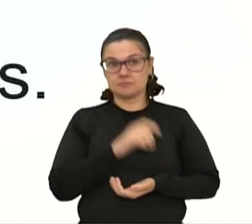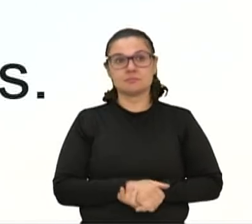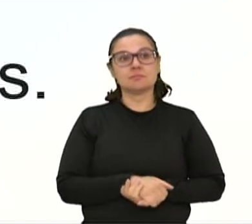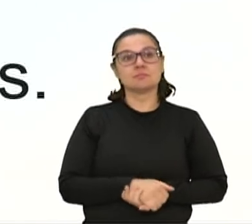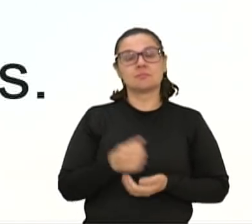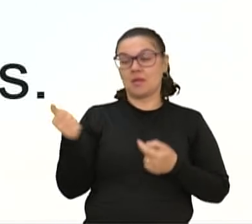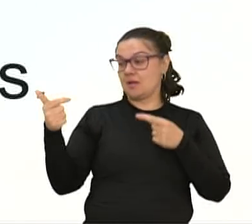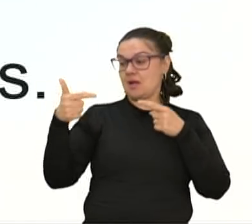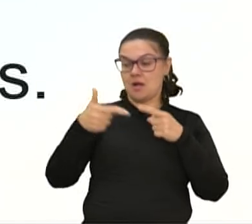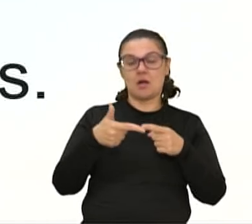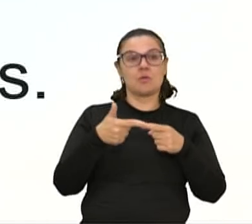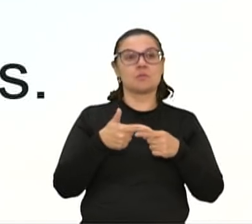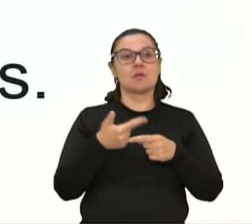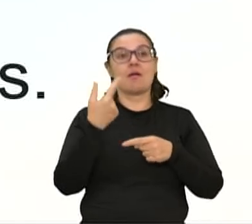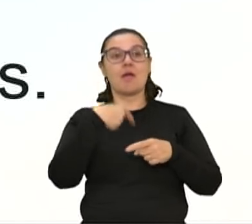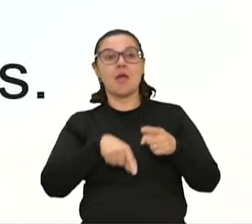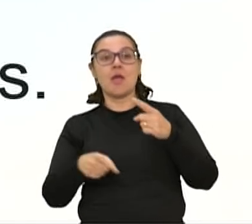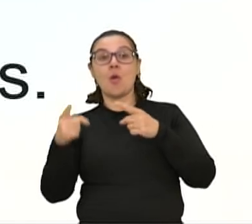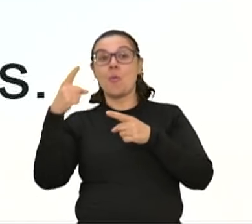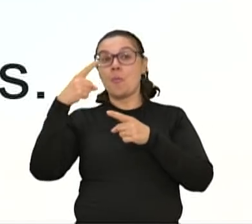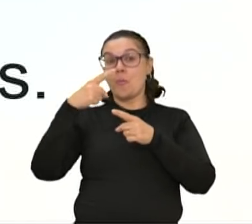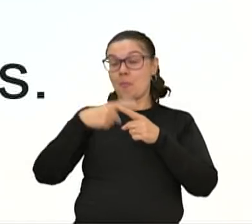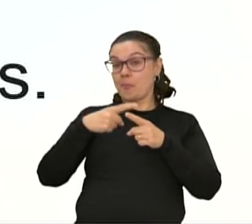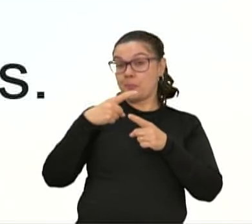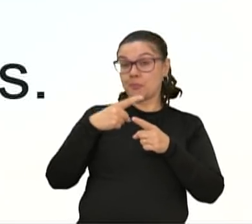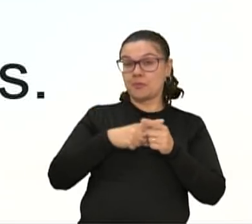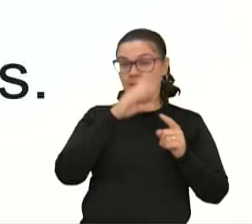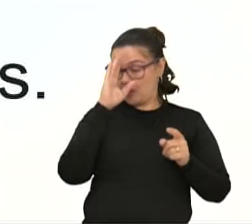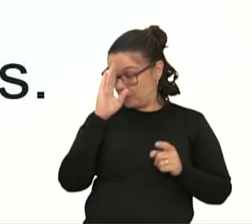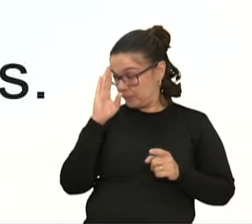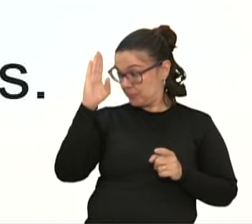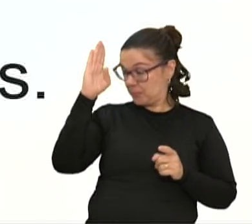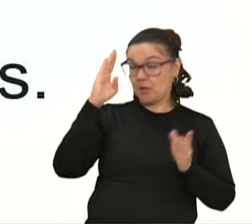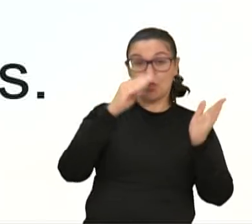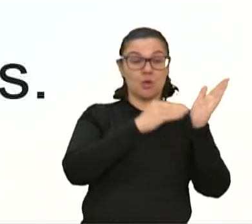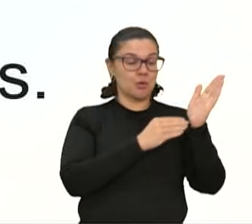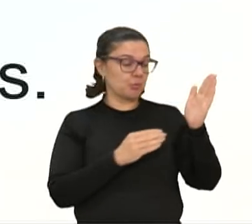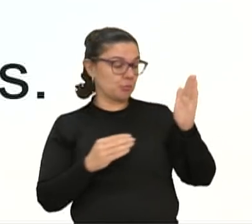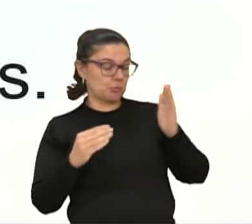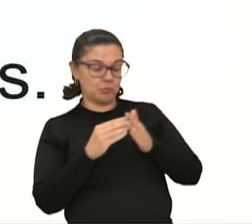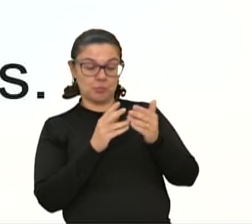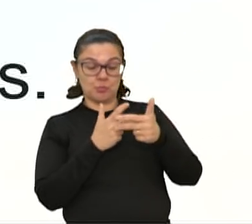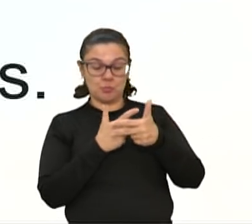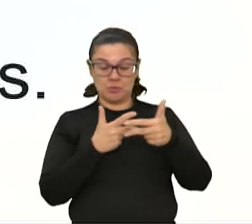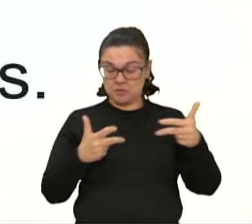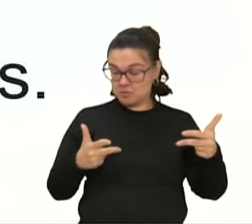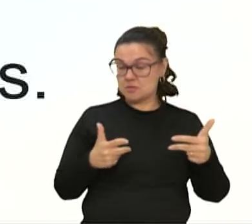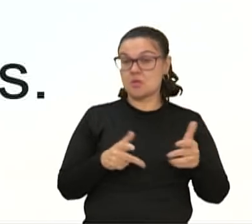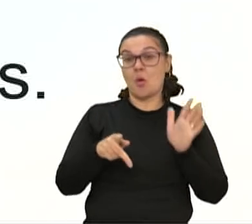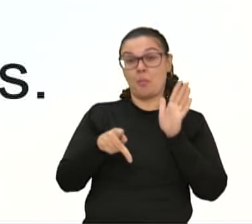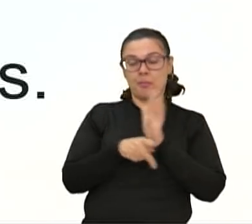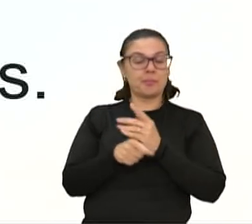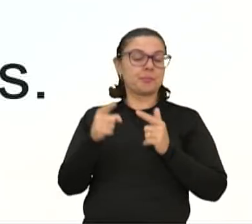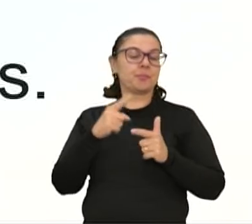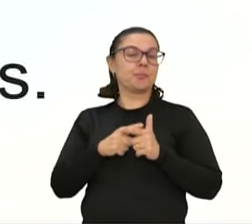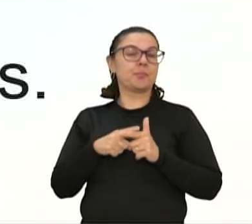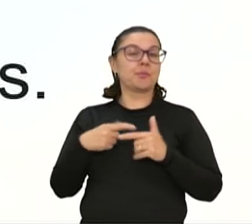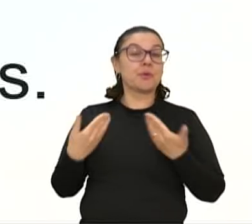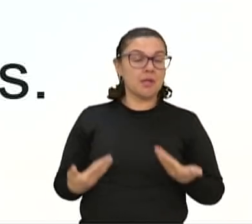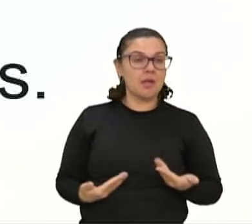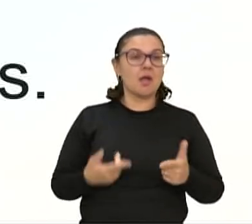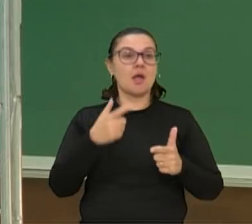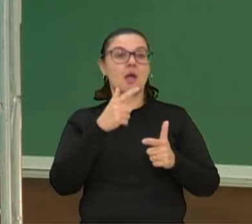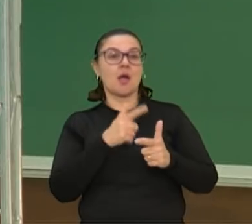A segunda é a causa primeira. As coisas não possuem em si a sua causa. A